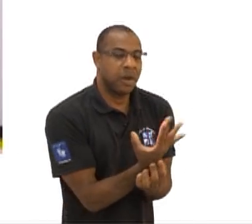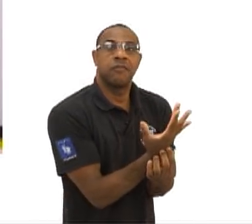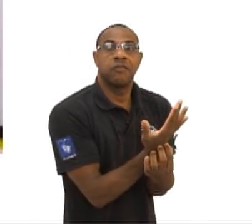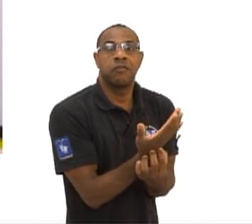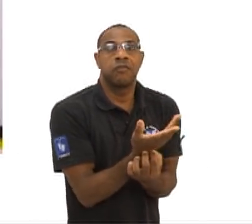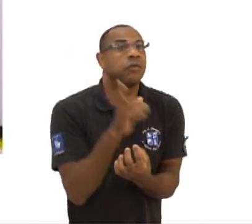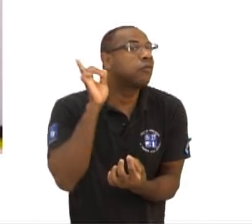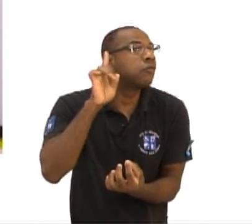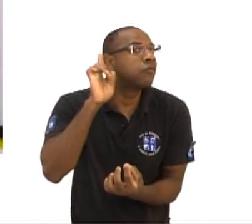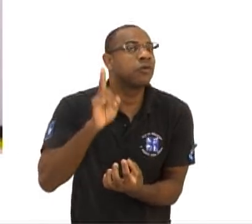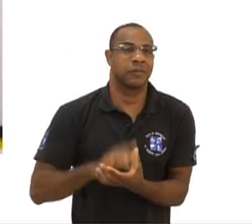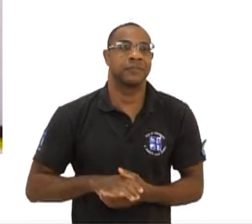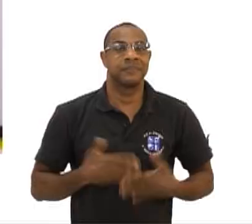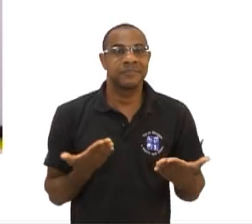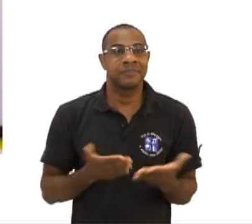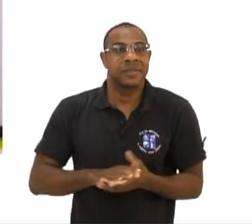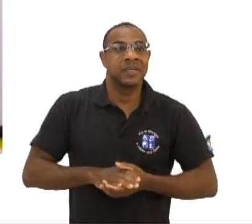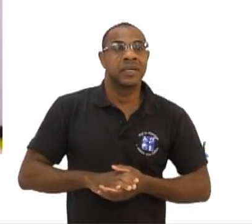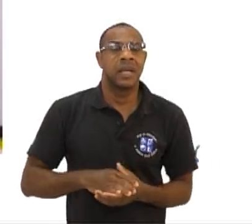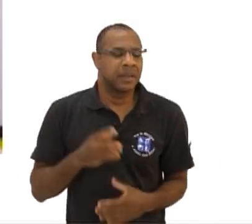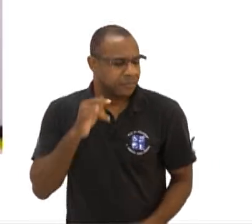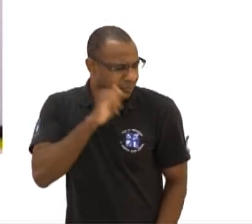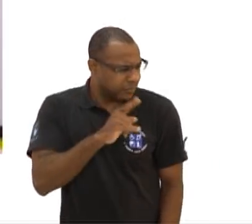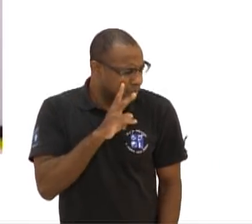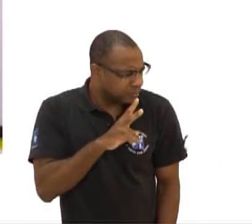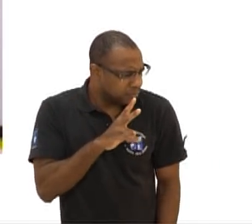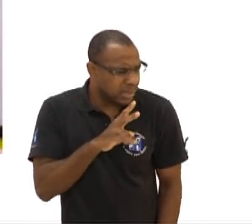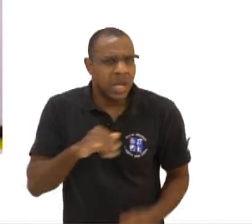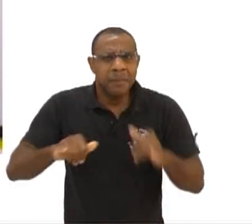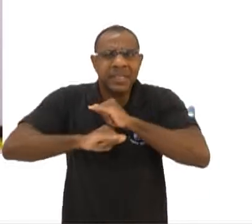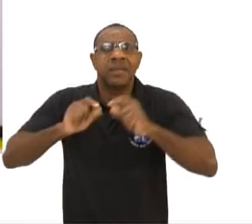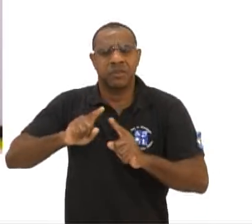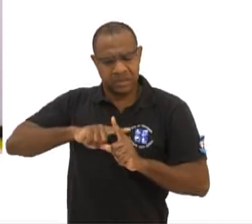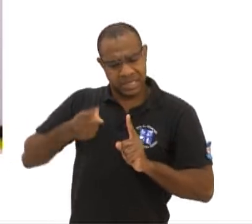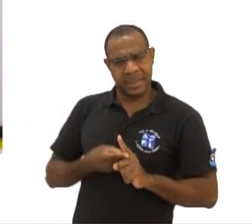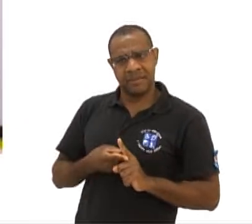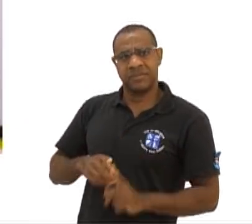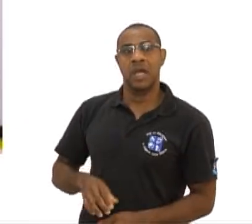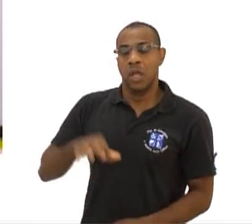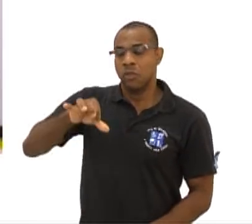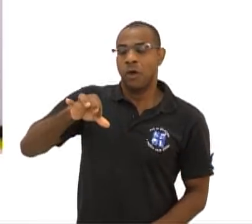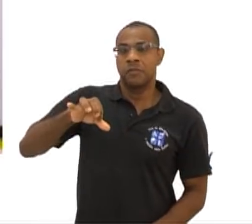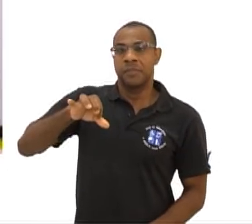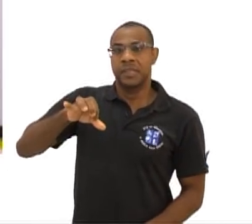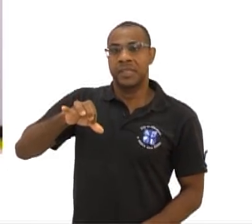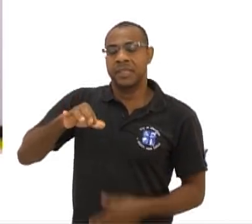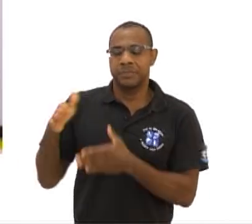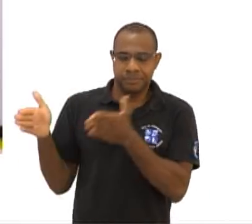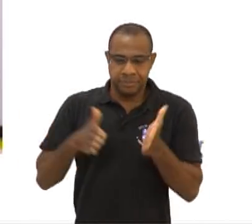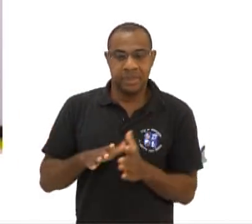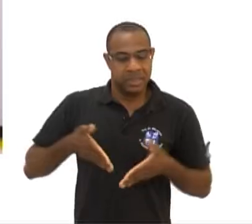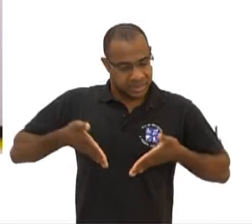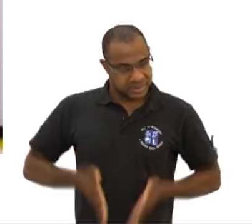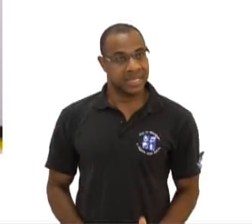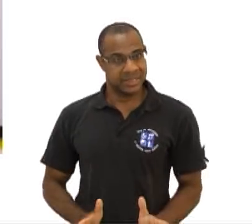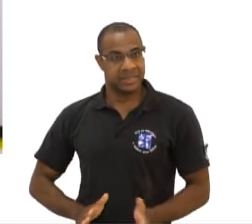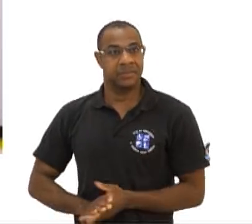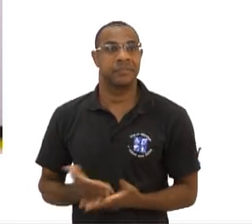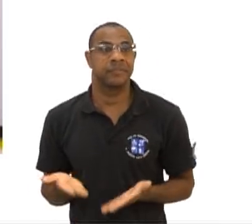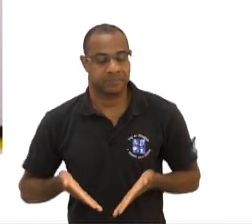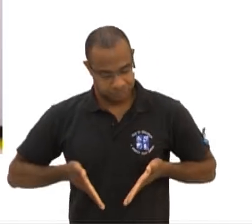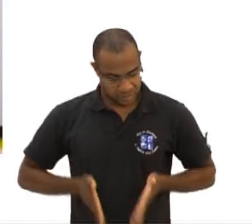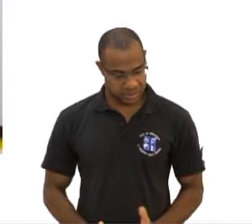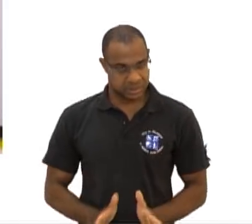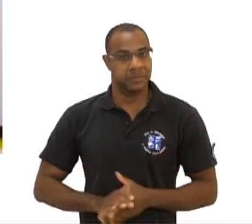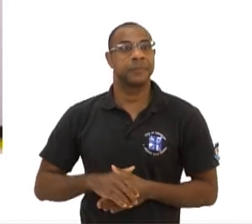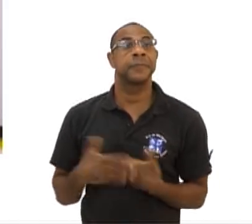sabia que era um presságio, que ela estava grávida. 9 meses se passaram e nasceu o príncipe, com toda a comunidade reunida para um